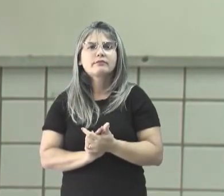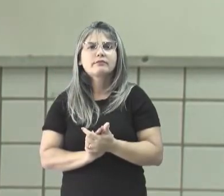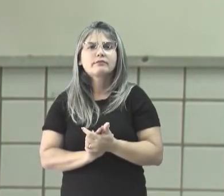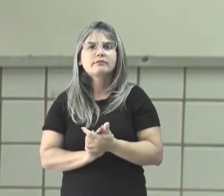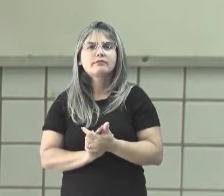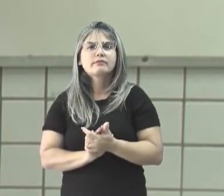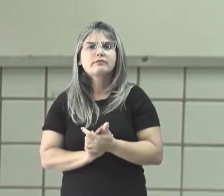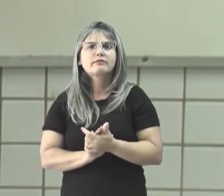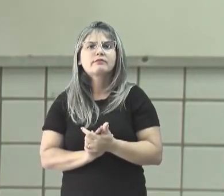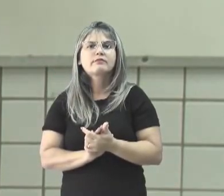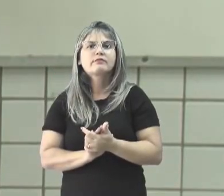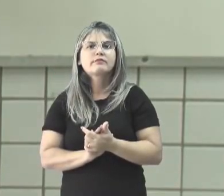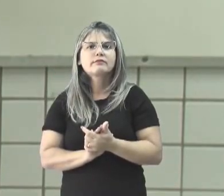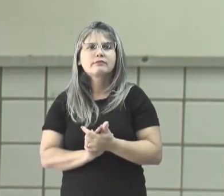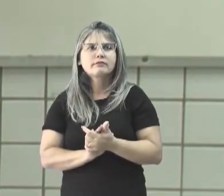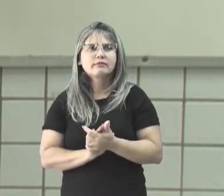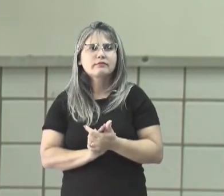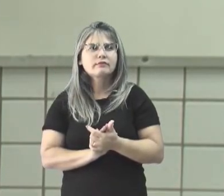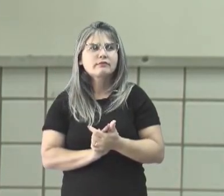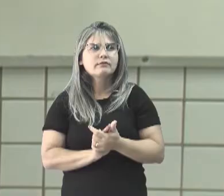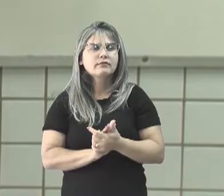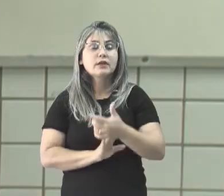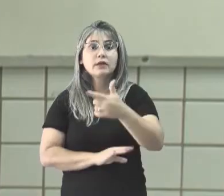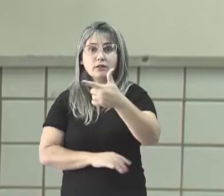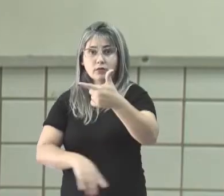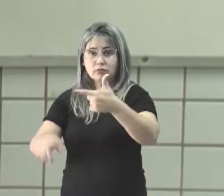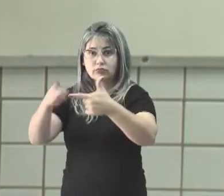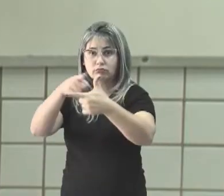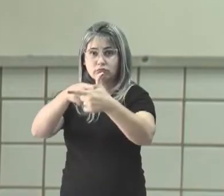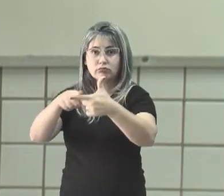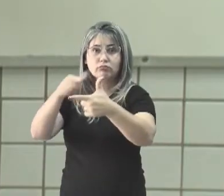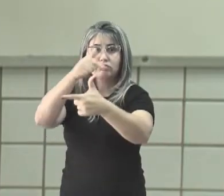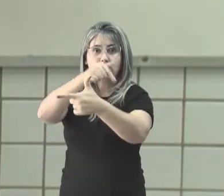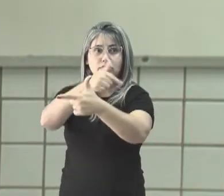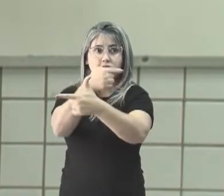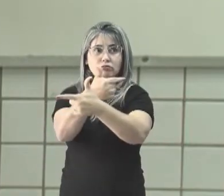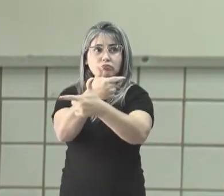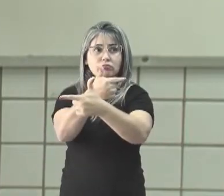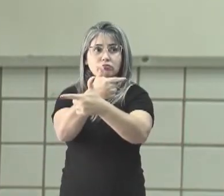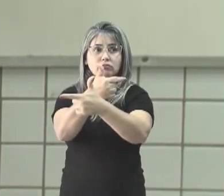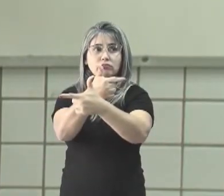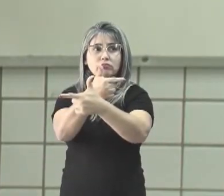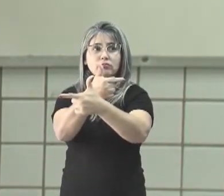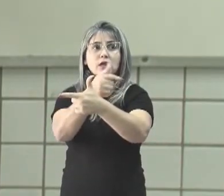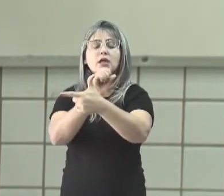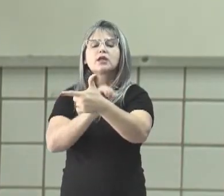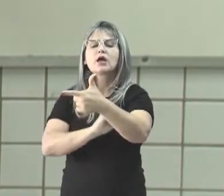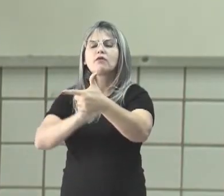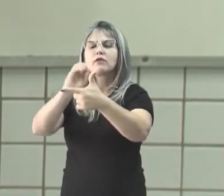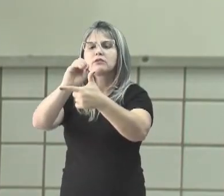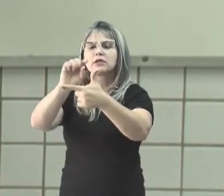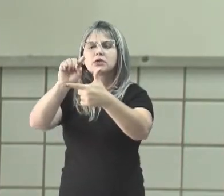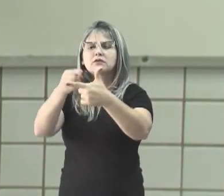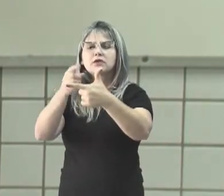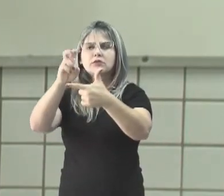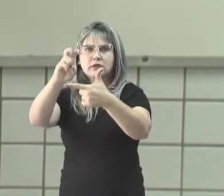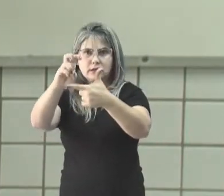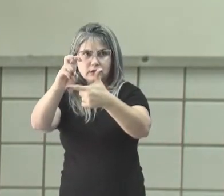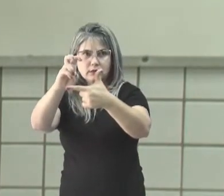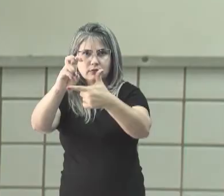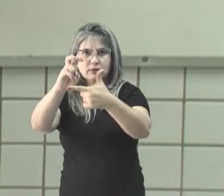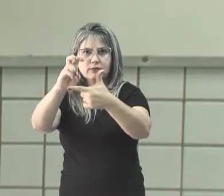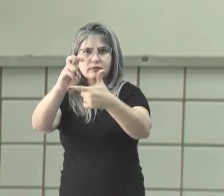do dividendo anda também. Então, essa vírgula, para vir para o final, vai puxar a vírgula do dividendo também. Então, vai passar por um